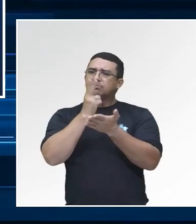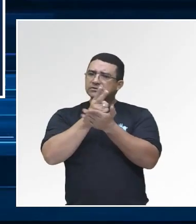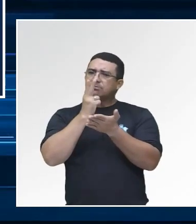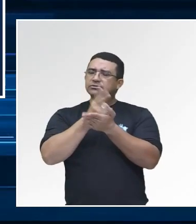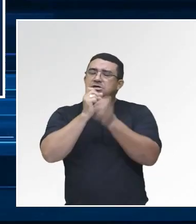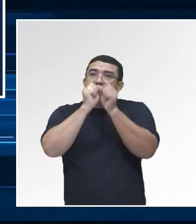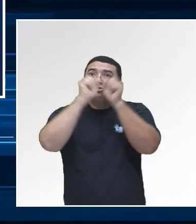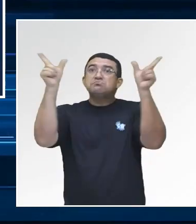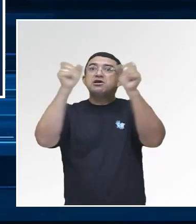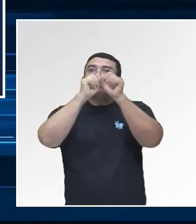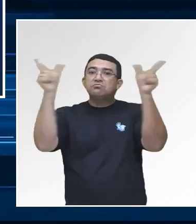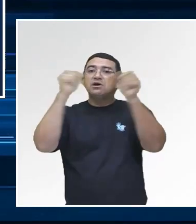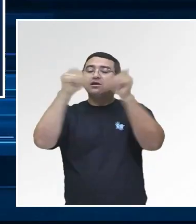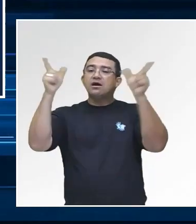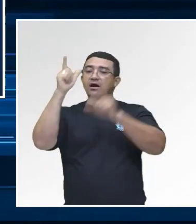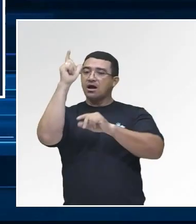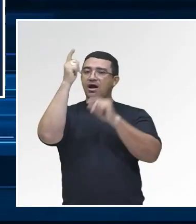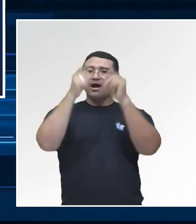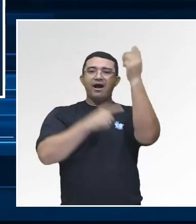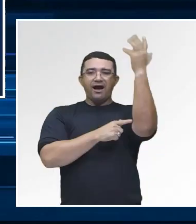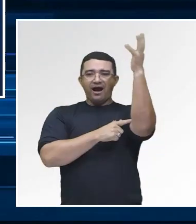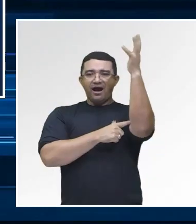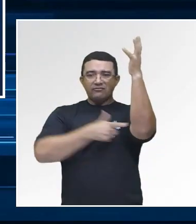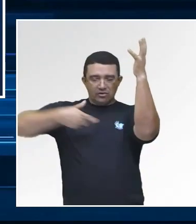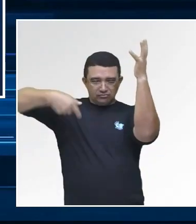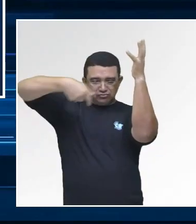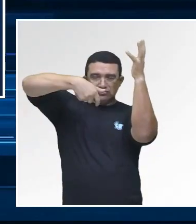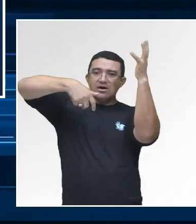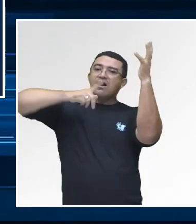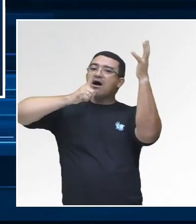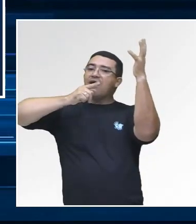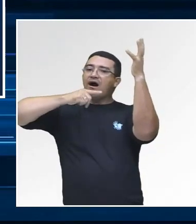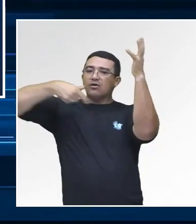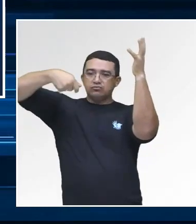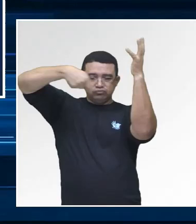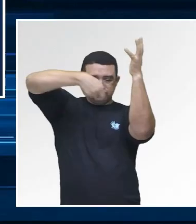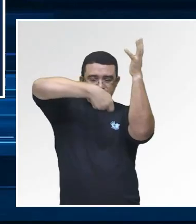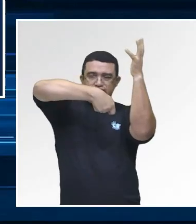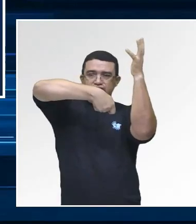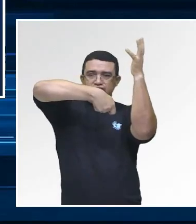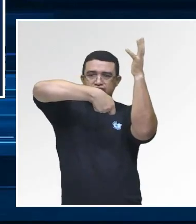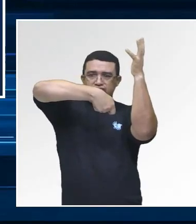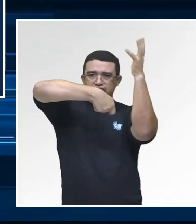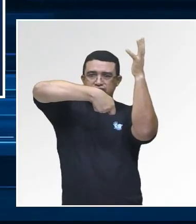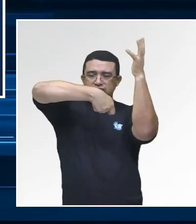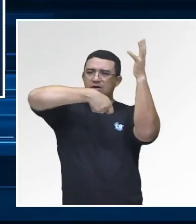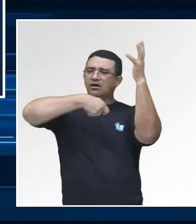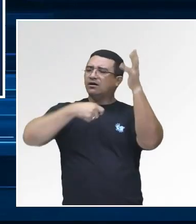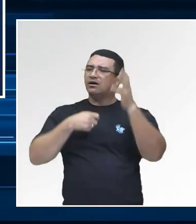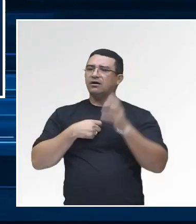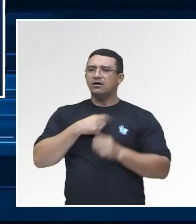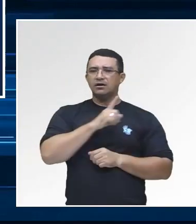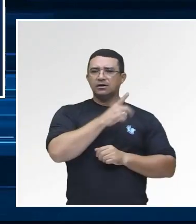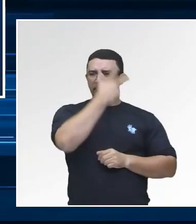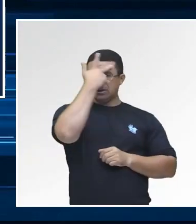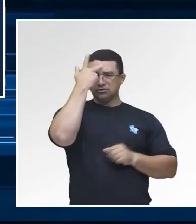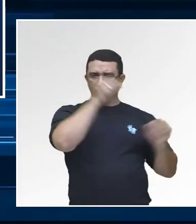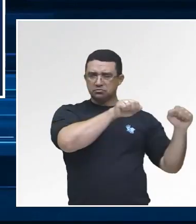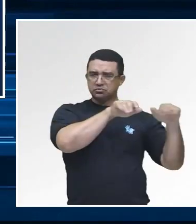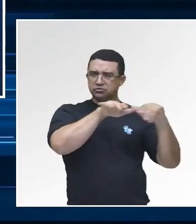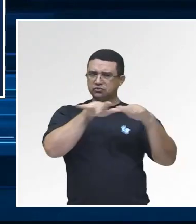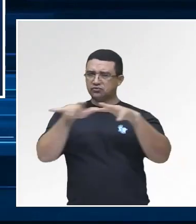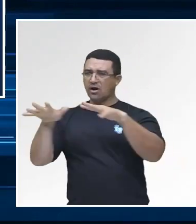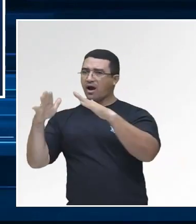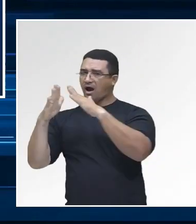regador. Cheio de suspeitas, fomos até ela, indagamos e ela respondeu com